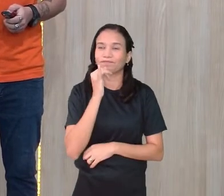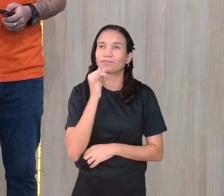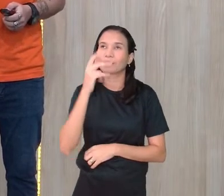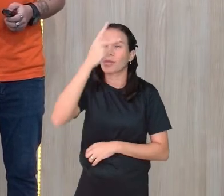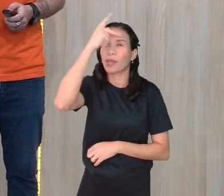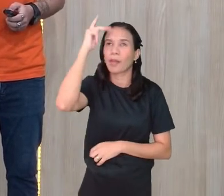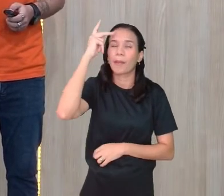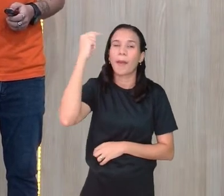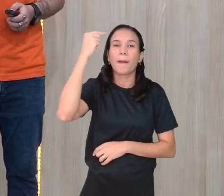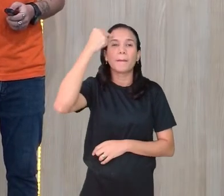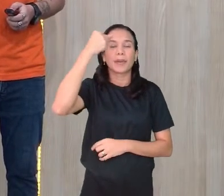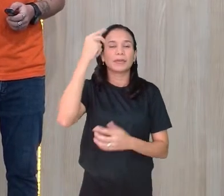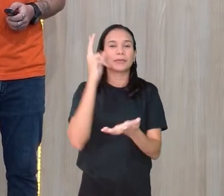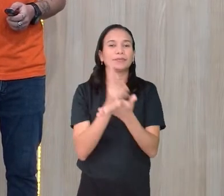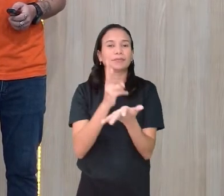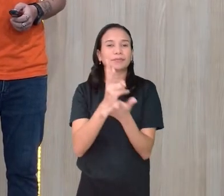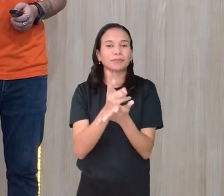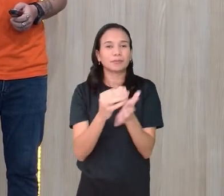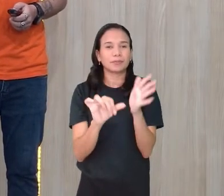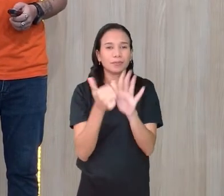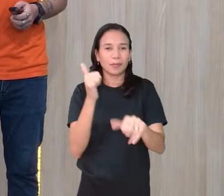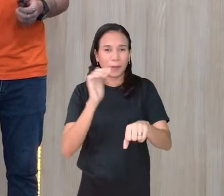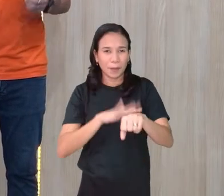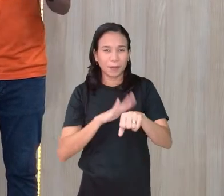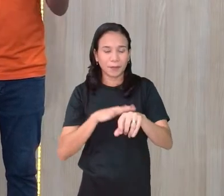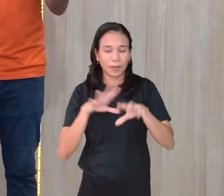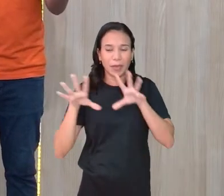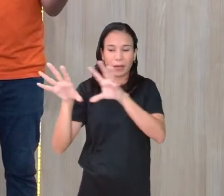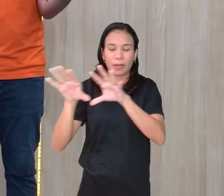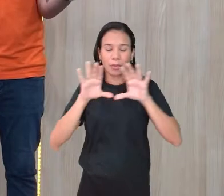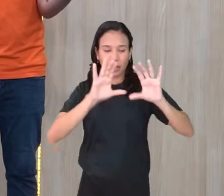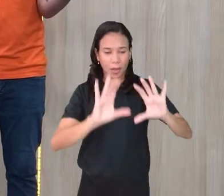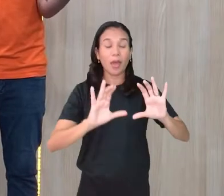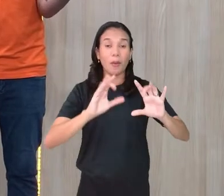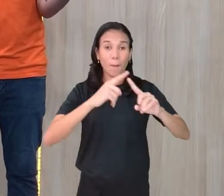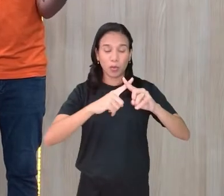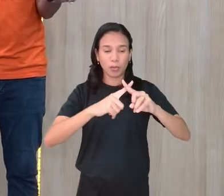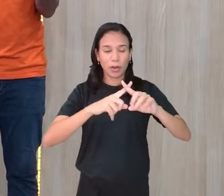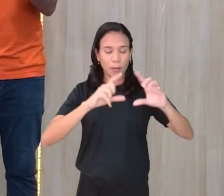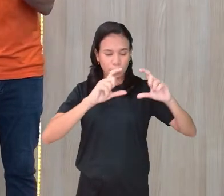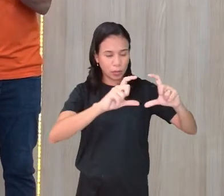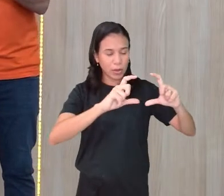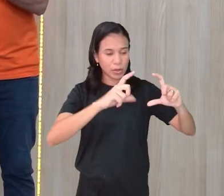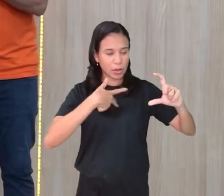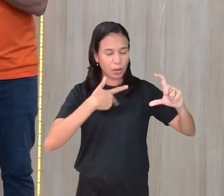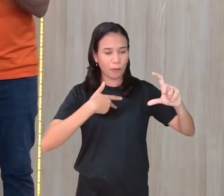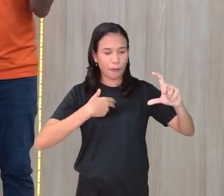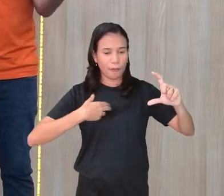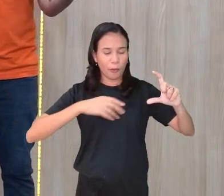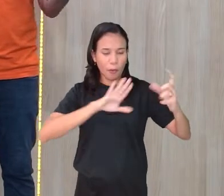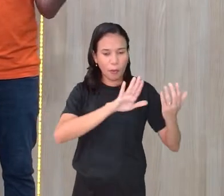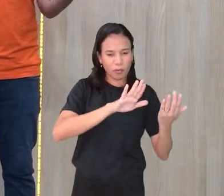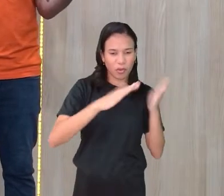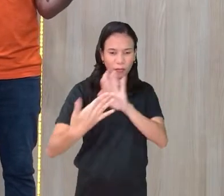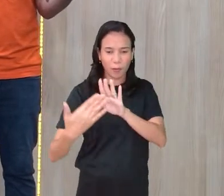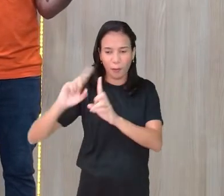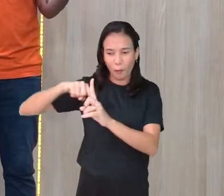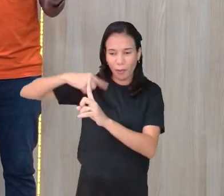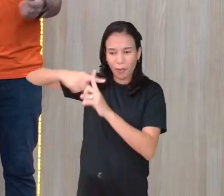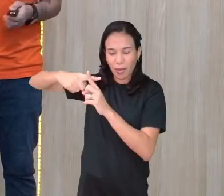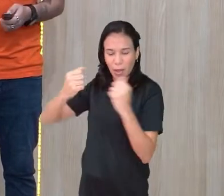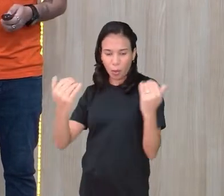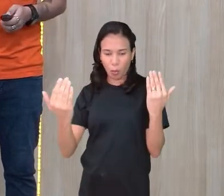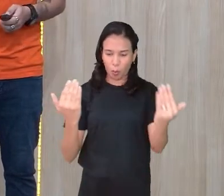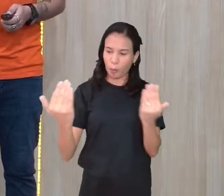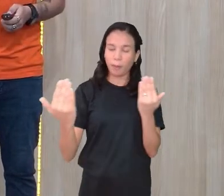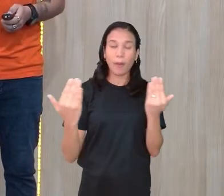fazer, toda vez que você pegar, nesse primeiro momento, uma multiplicação, tenta escrever essa multiplicação como uma adição e comparar as duas,